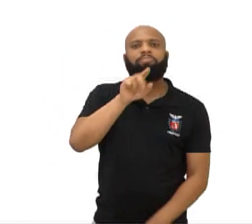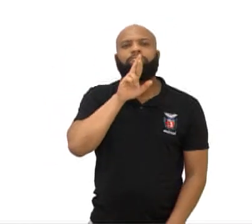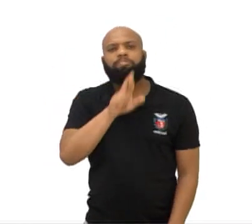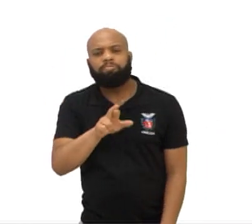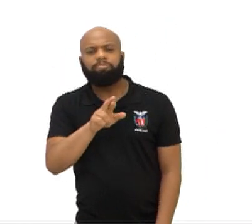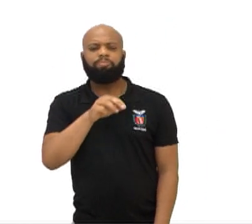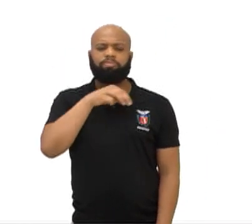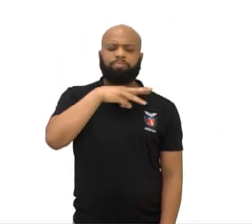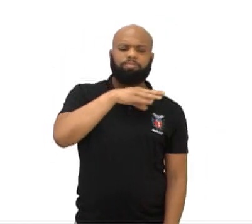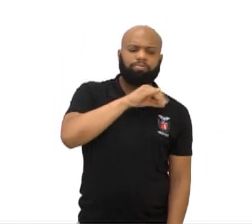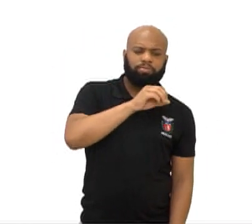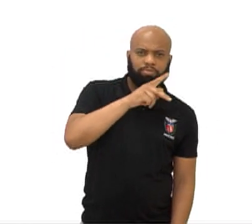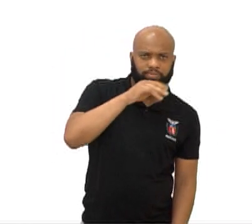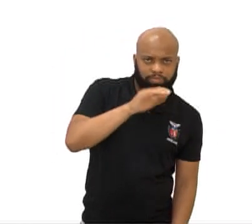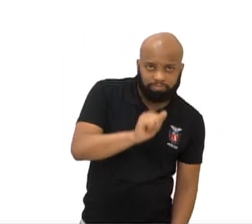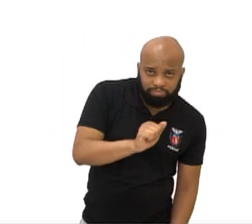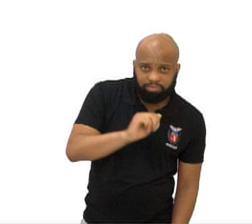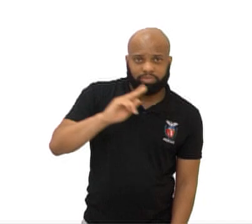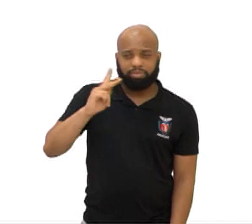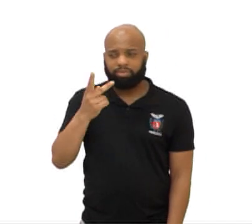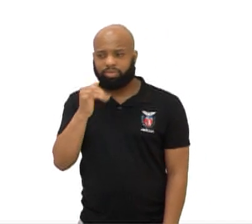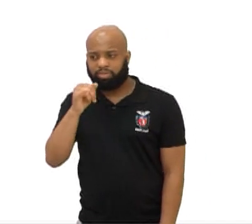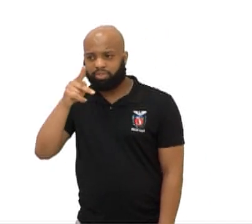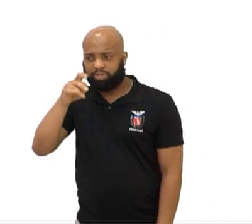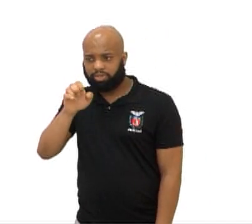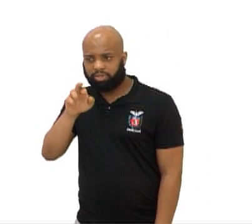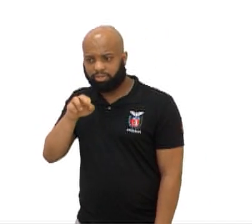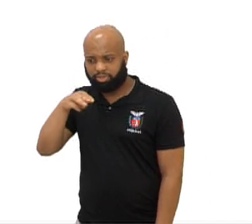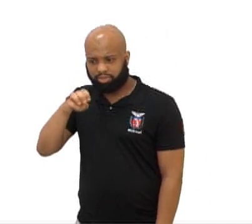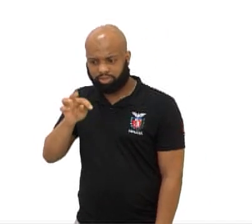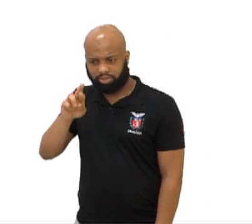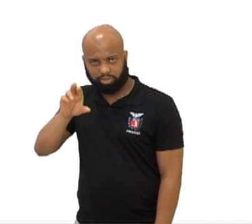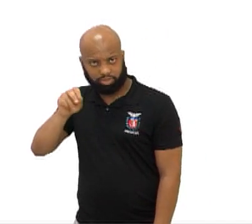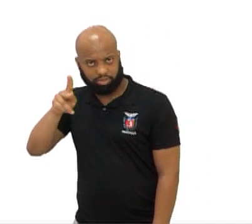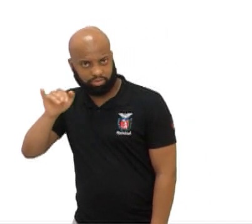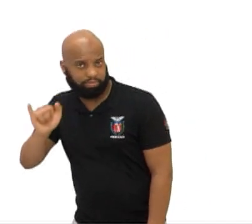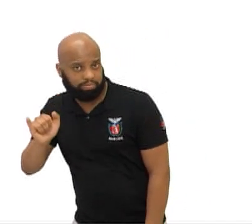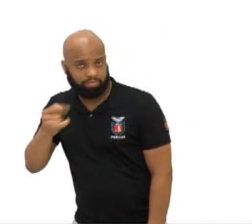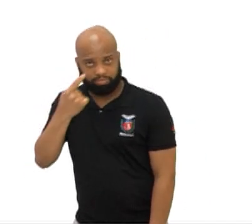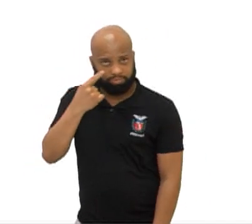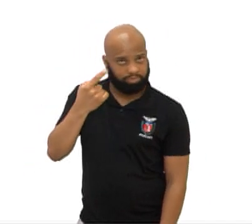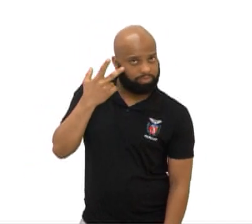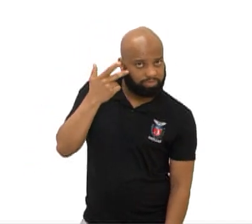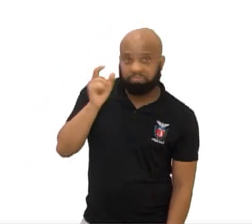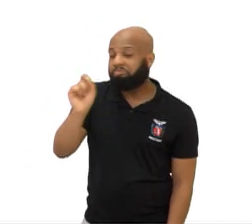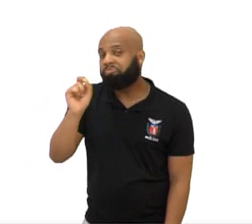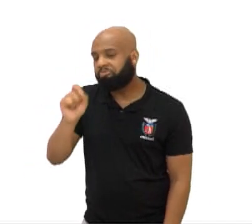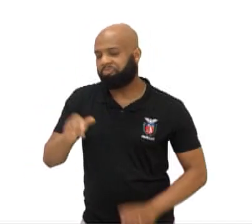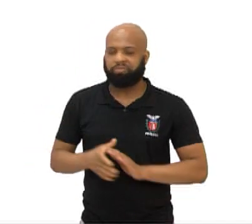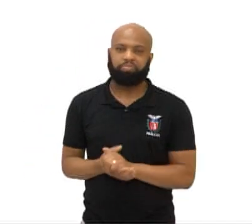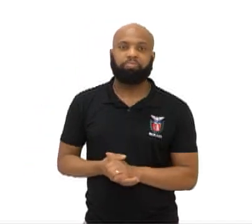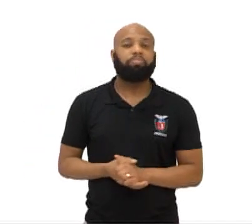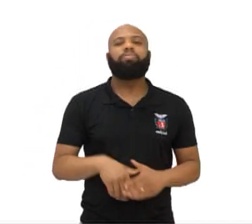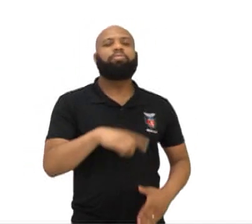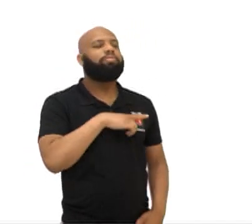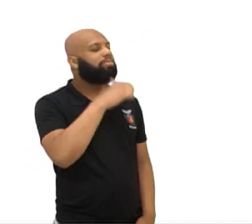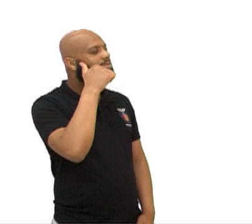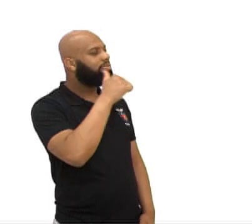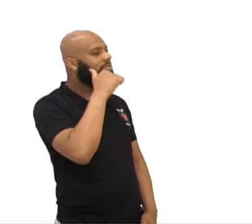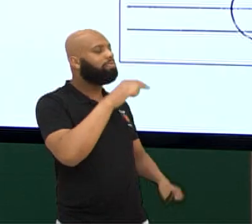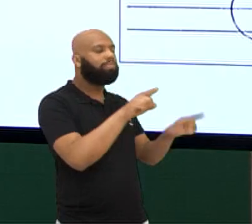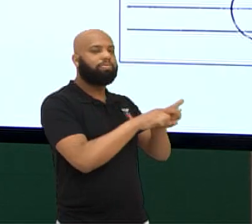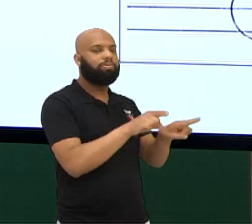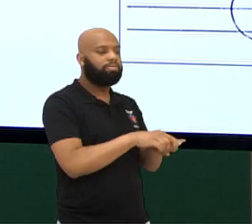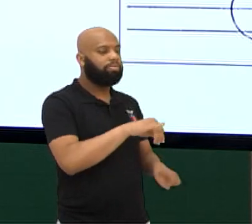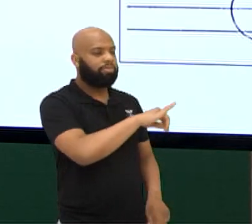as questões. Olá, pessoal. E mais uma vez a participação dos nossos estudantes, né? Então temos ali a Jennifer Emanuela, que